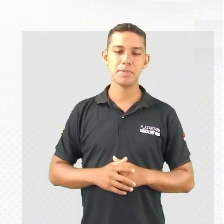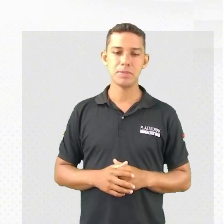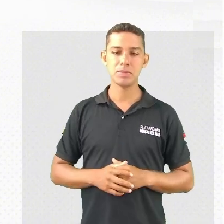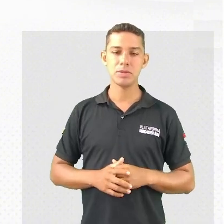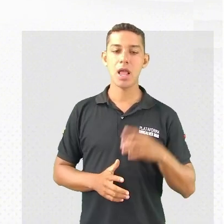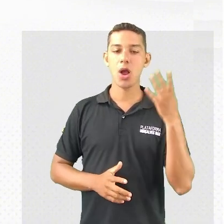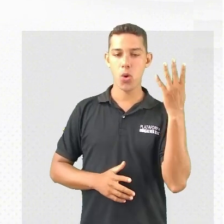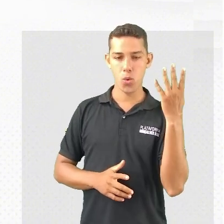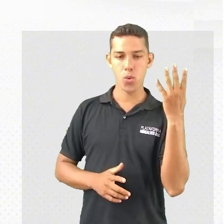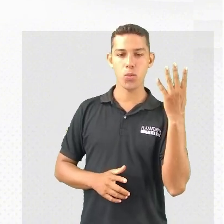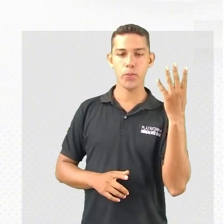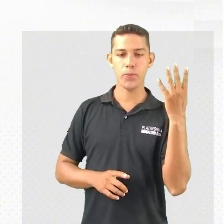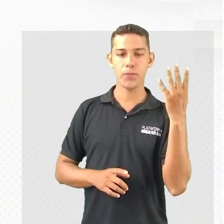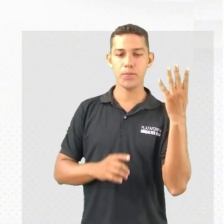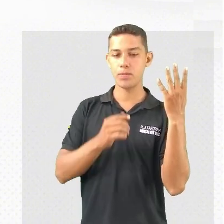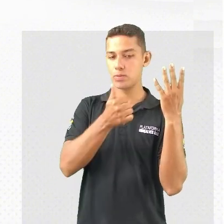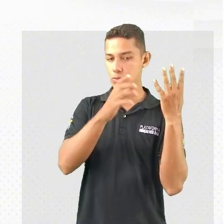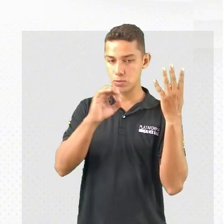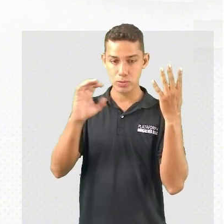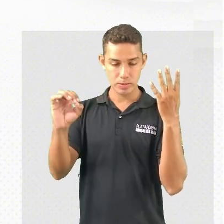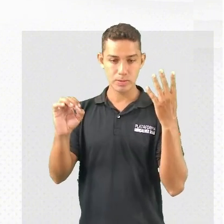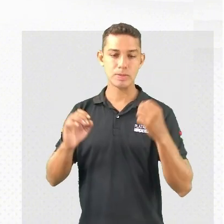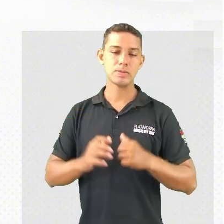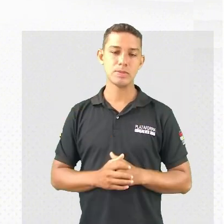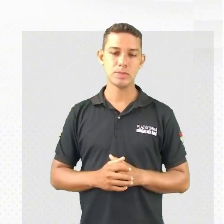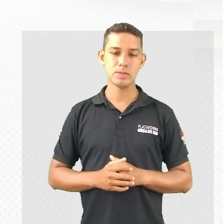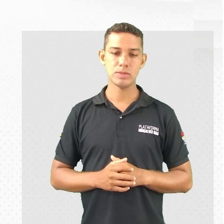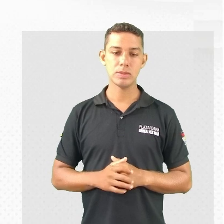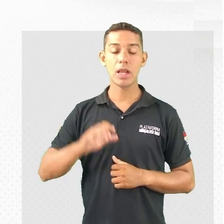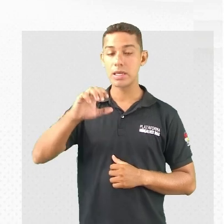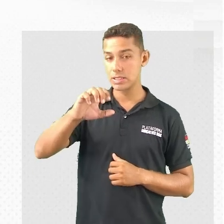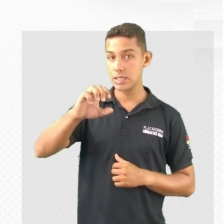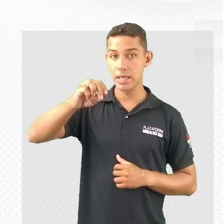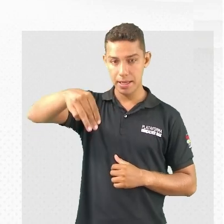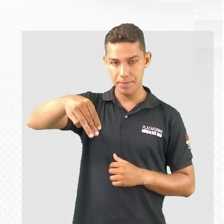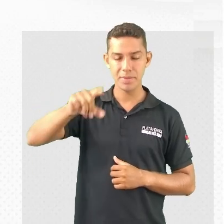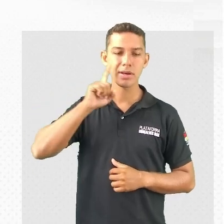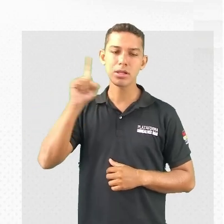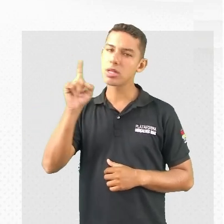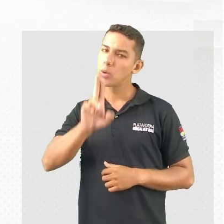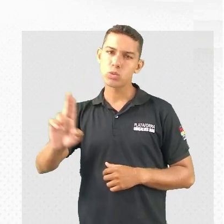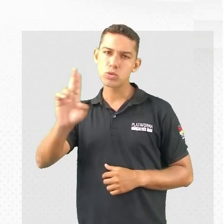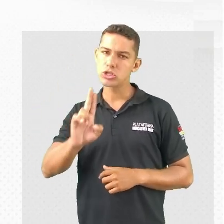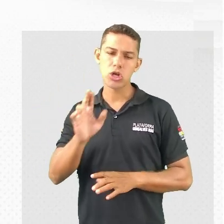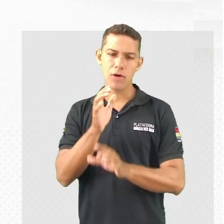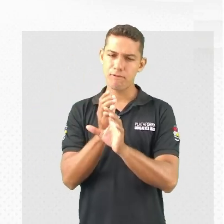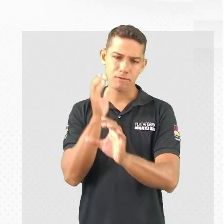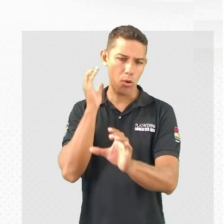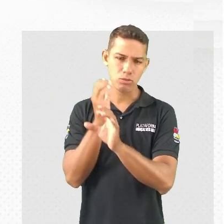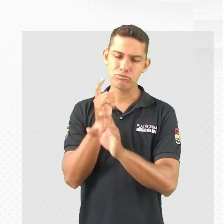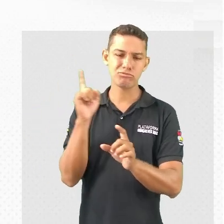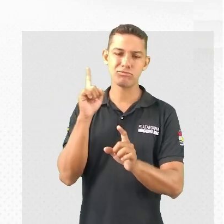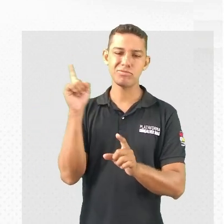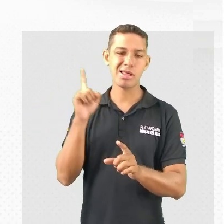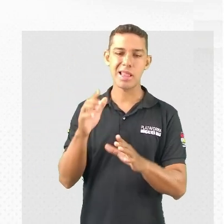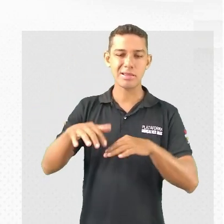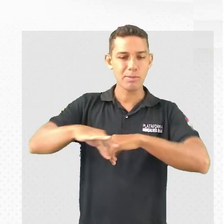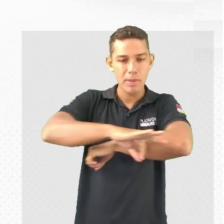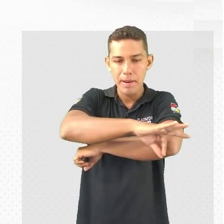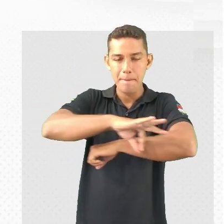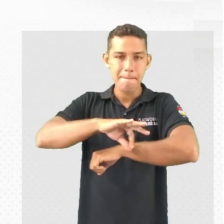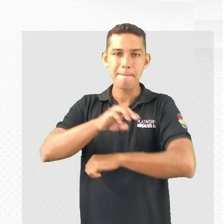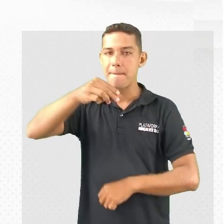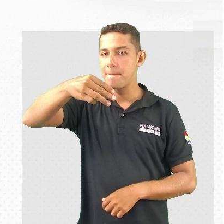metros multiplicado por 100 é 400 centímetros. Eu não posso usar a fórmula de escala usando as medidas em metro.